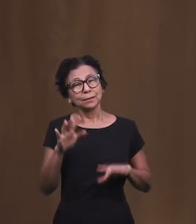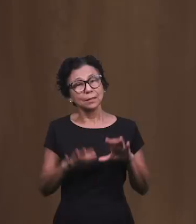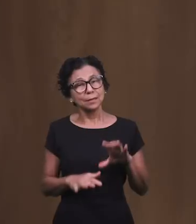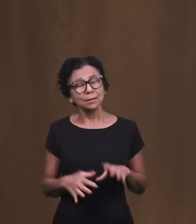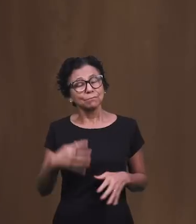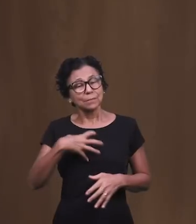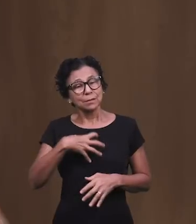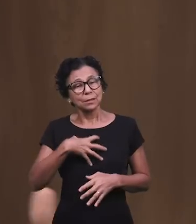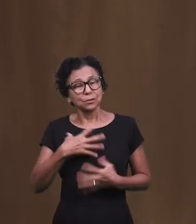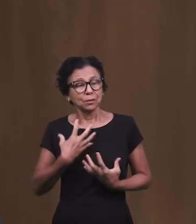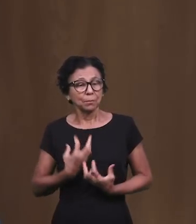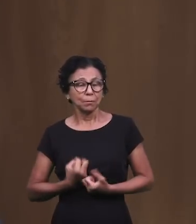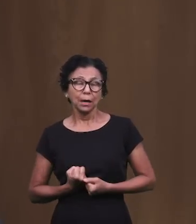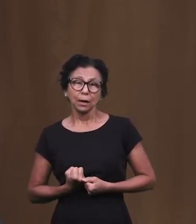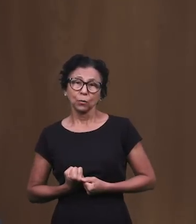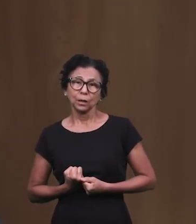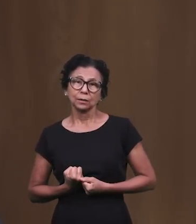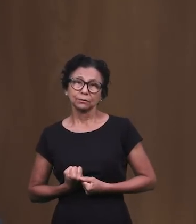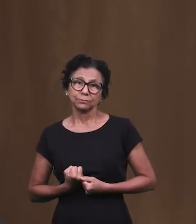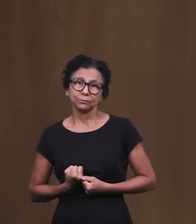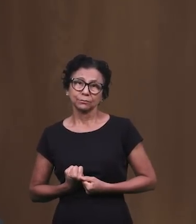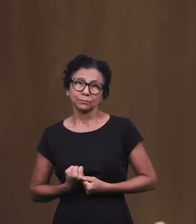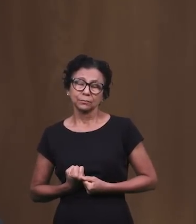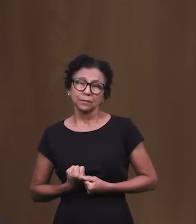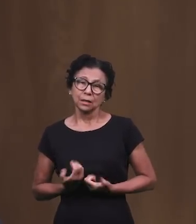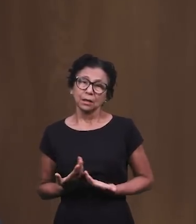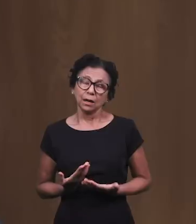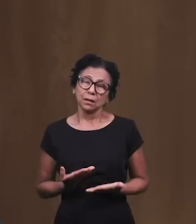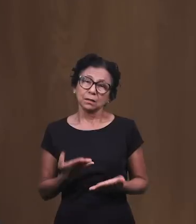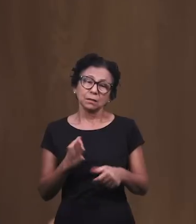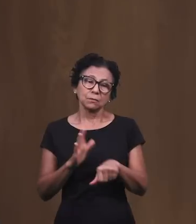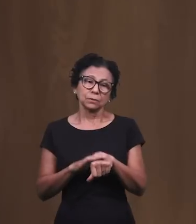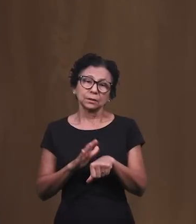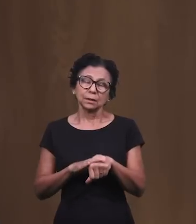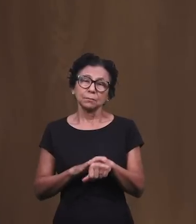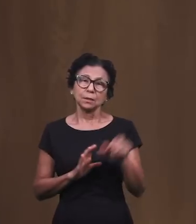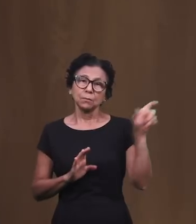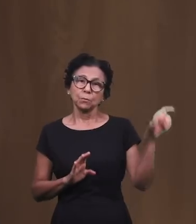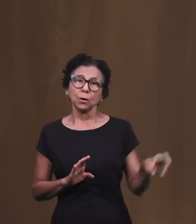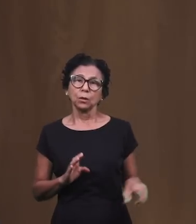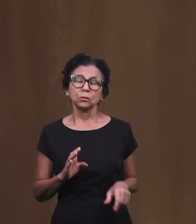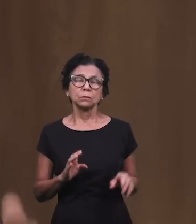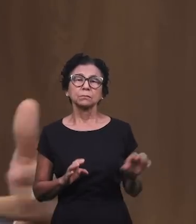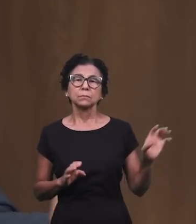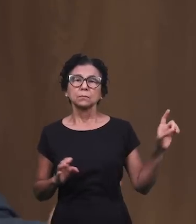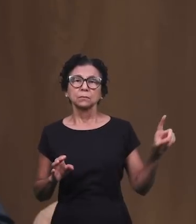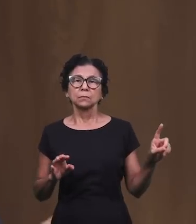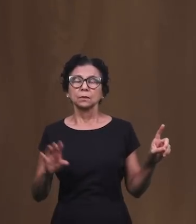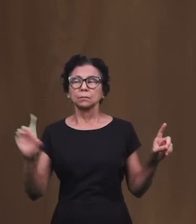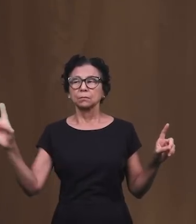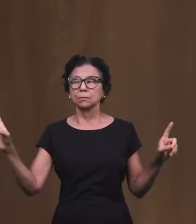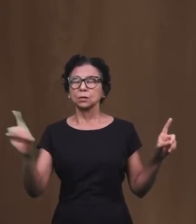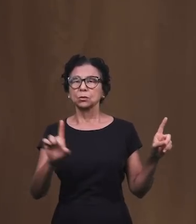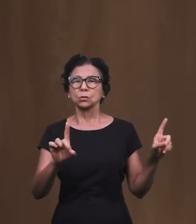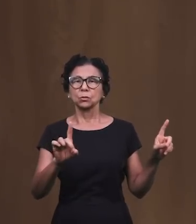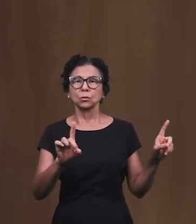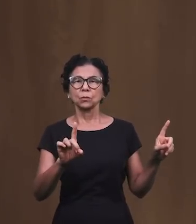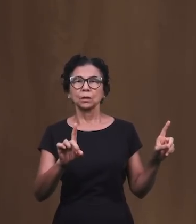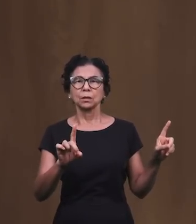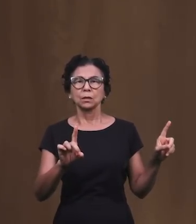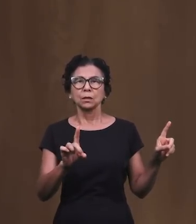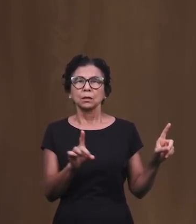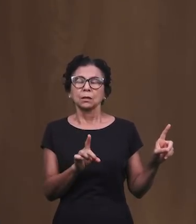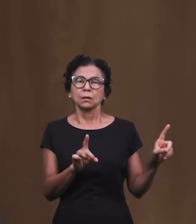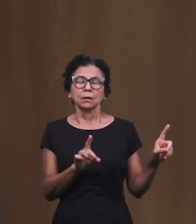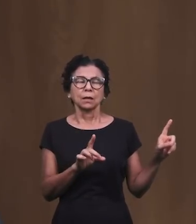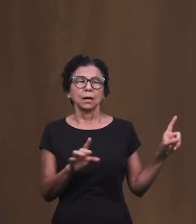em outros nós vamos até magoar alguém, até sem querer. Você passa por uma pessoa, a pessoa te deu bom dia e você não